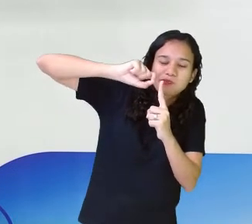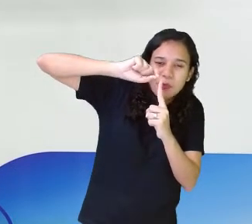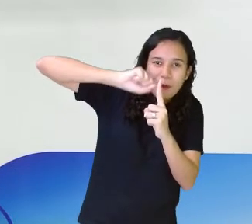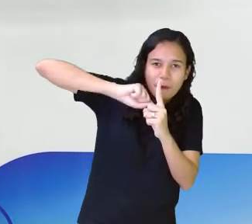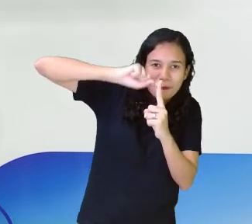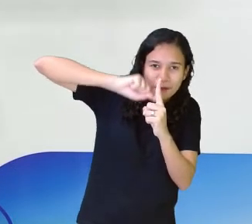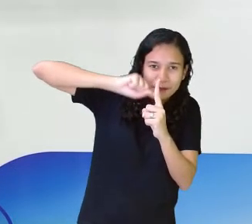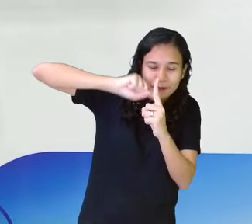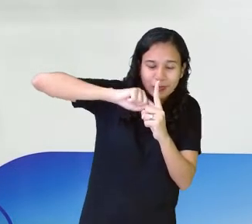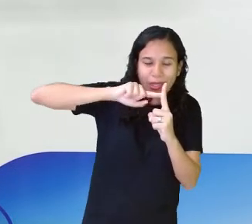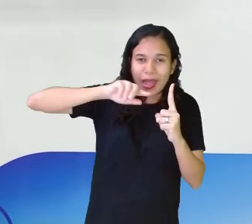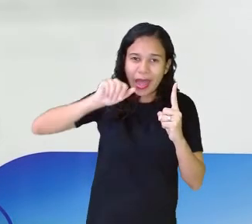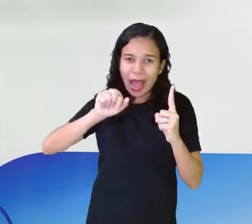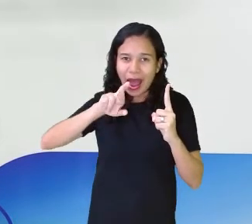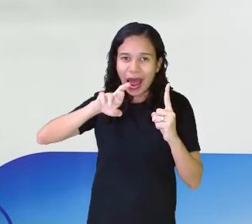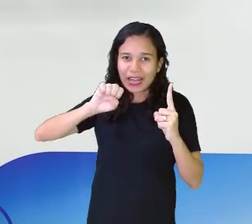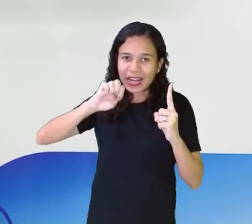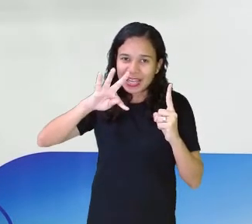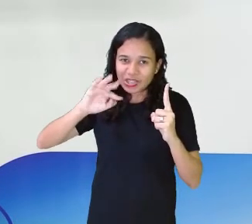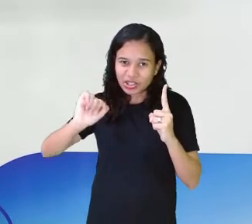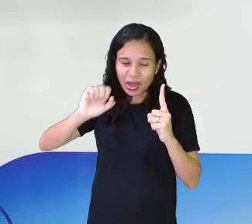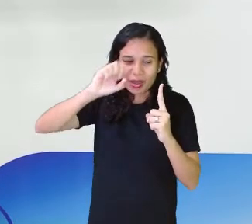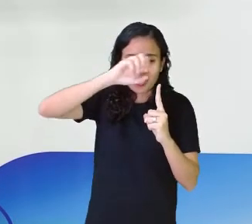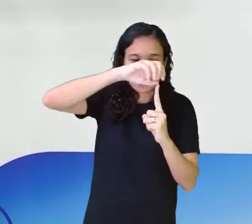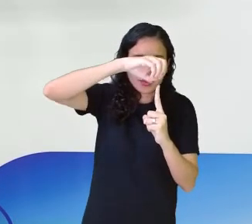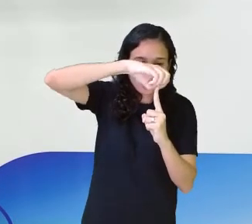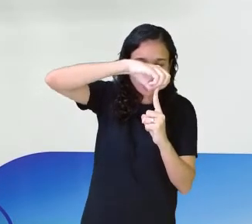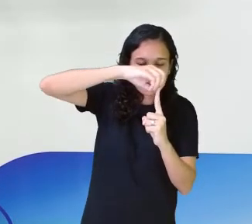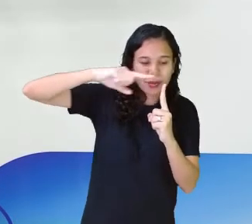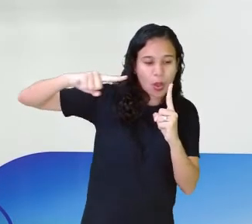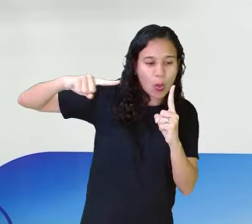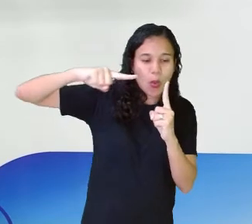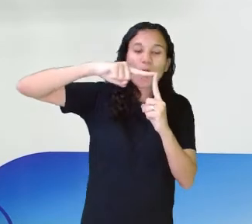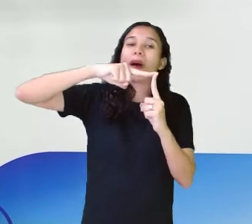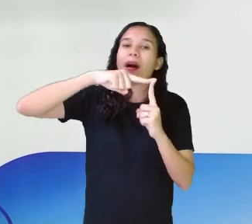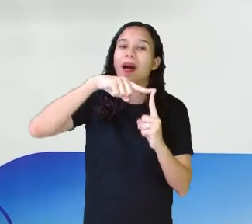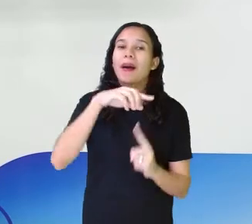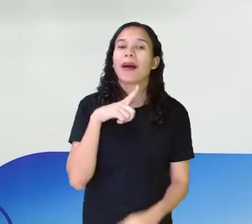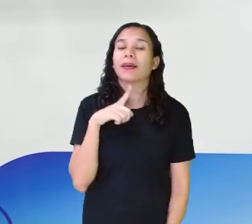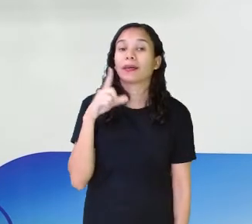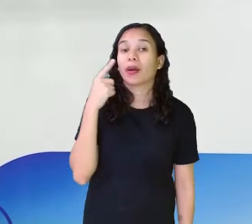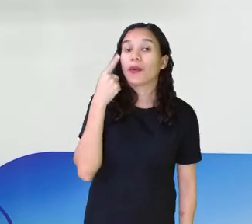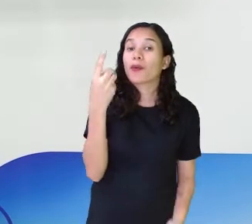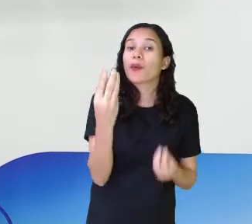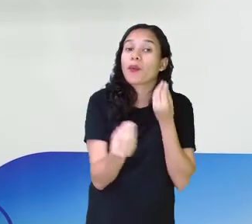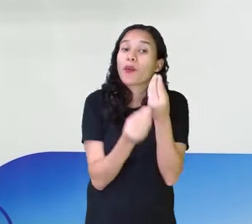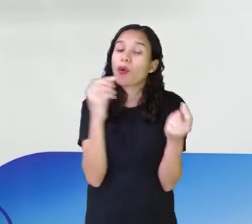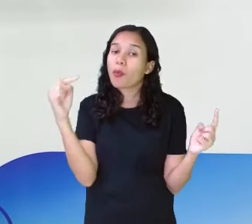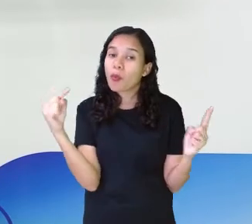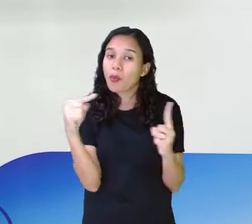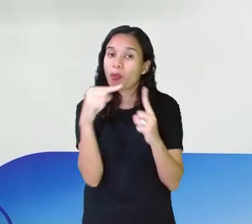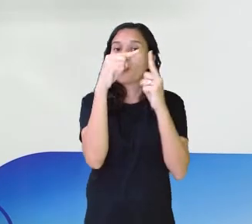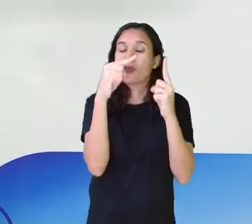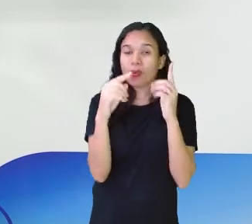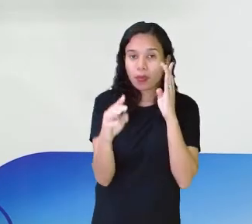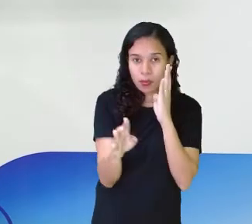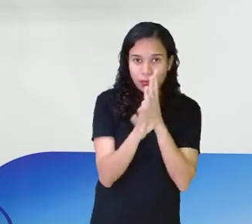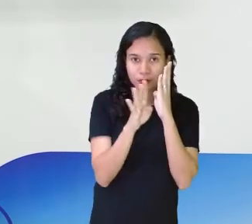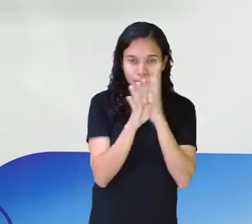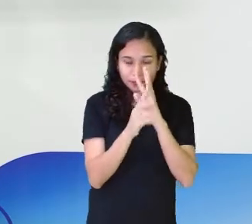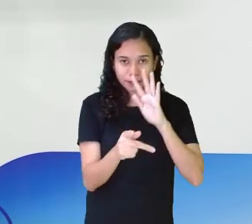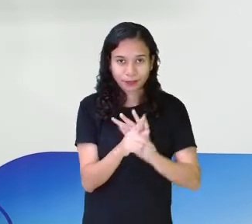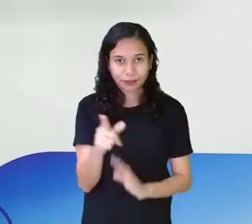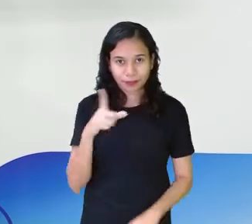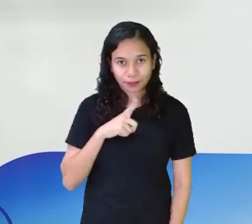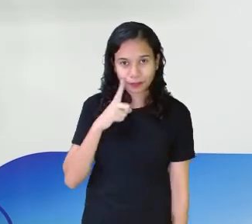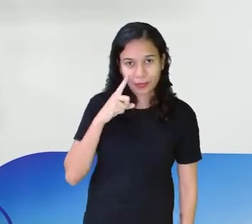os vértices eram aquelas bolinhas de massa de modelar. Vértice, o ponto de encontro das minhas arestas. As minhas